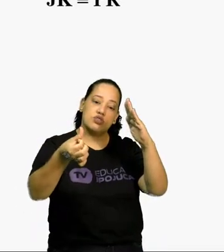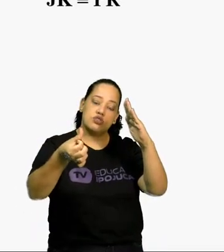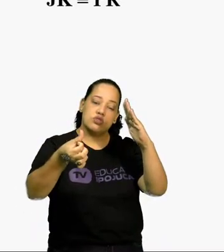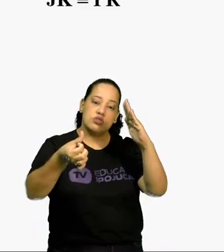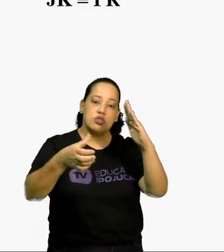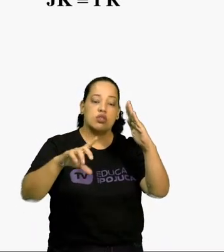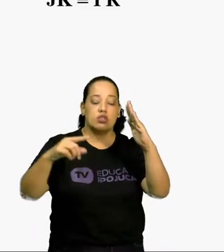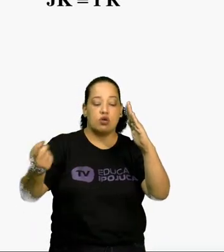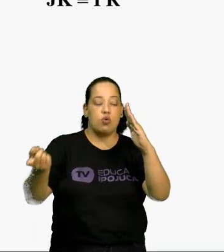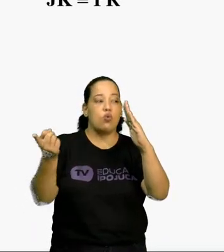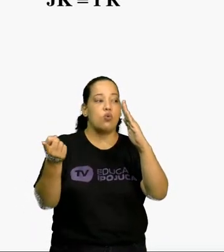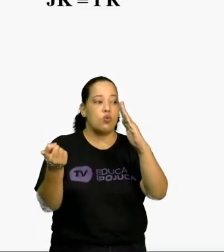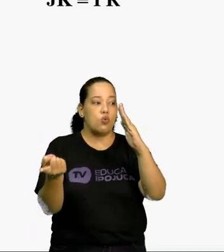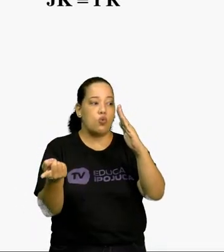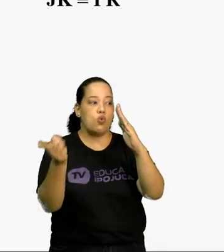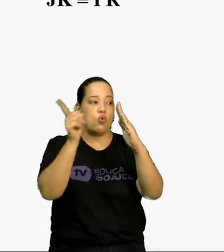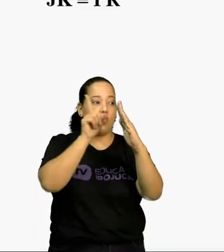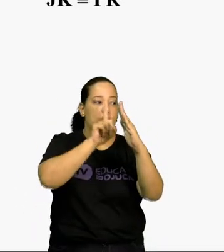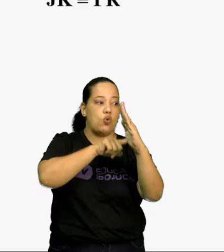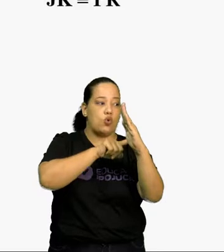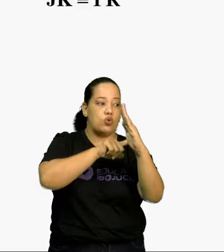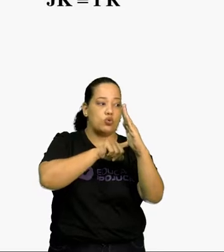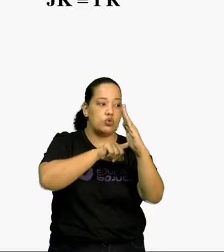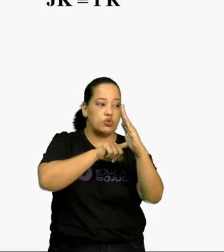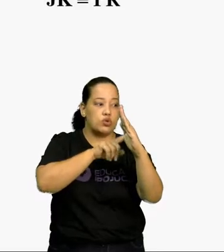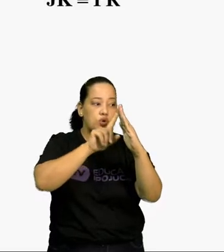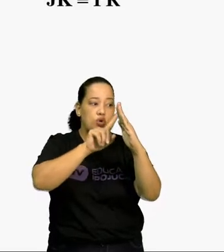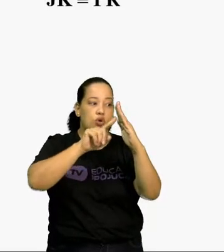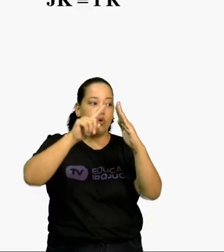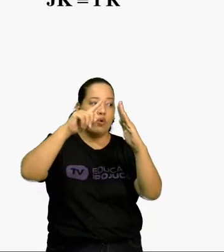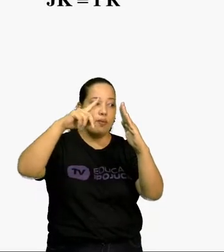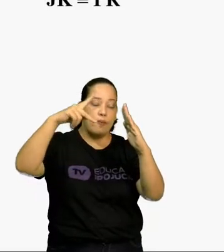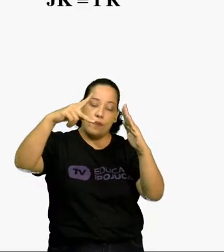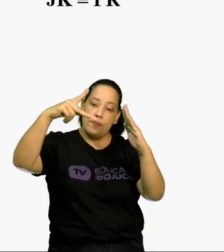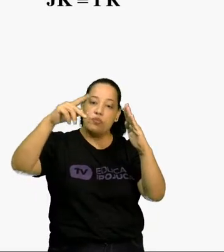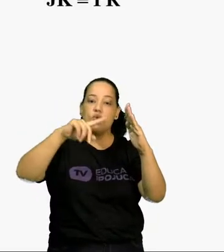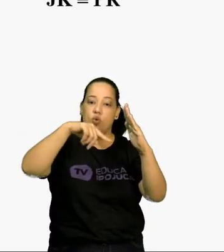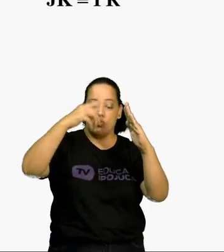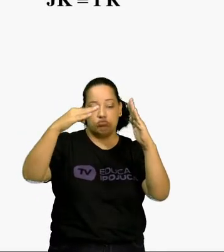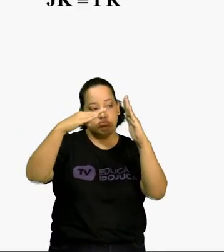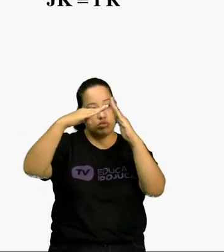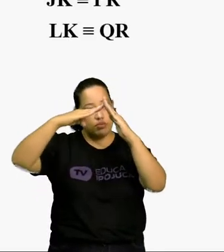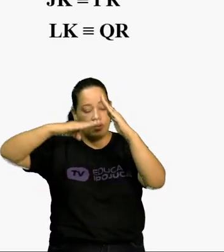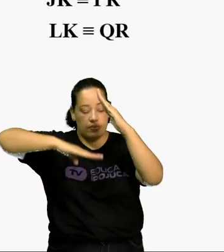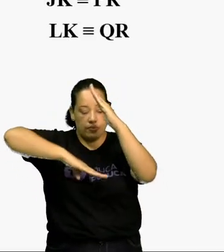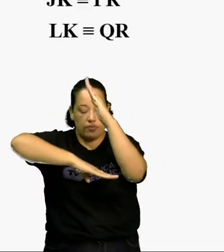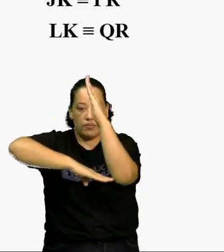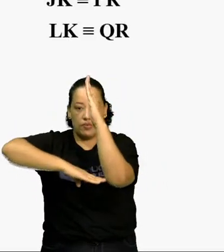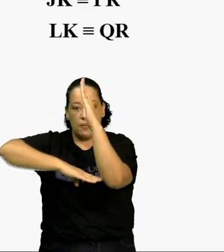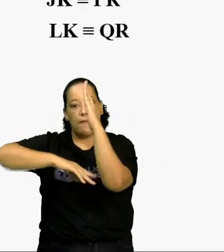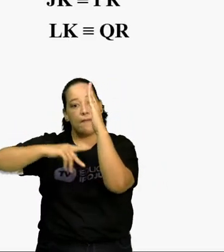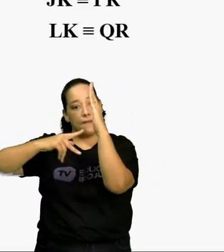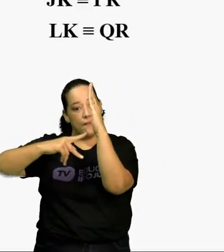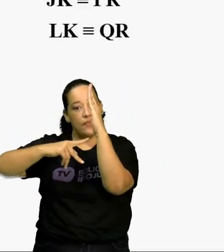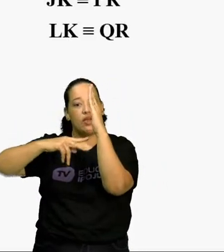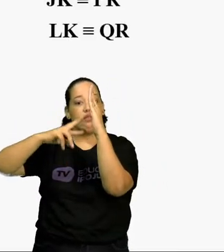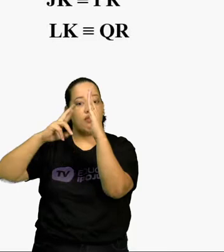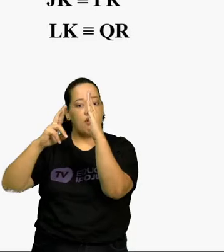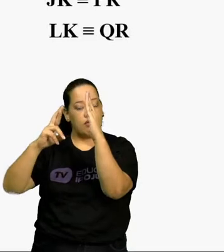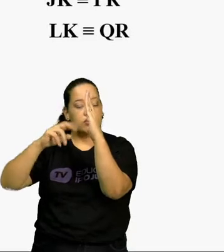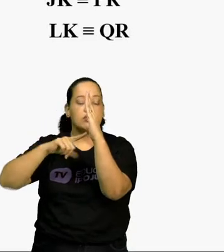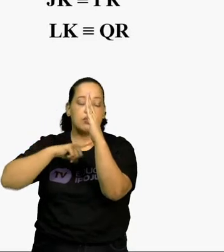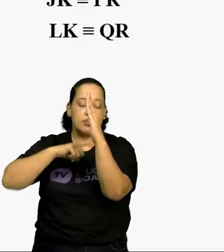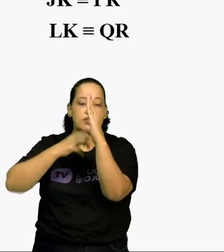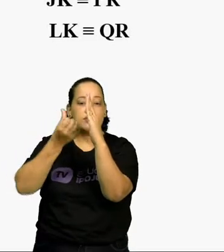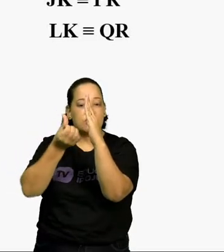outro triângulo é o lado PR. Veja que o lado PR também é 6 centímetros. O lado